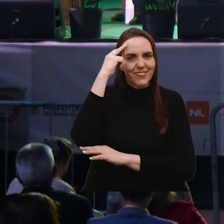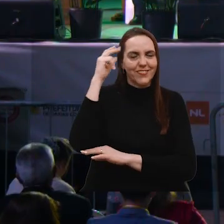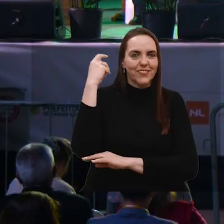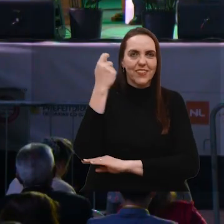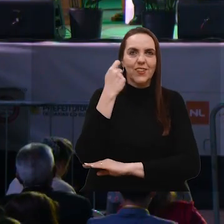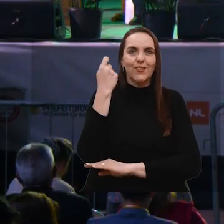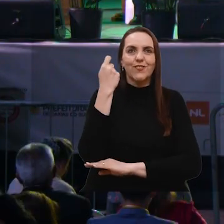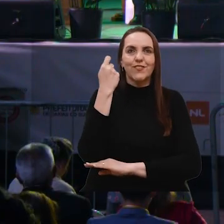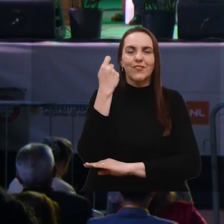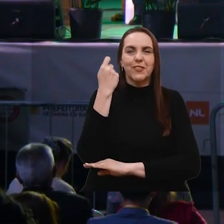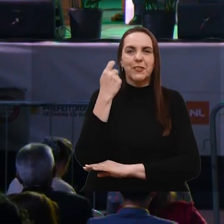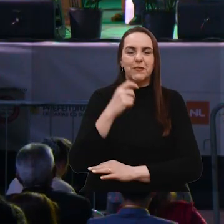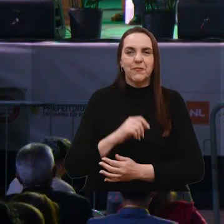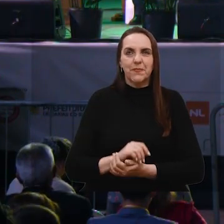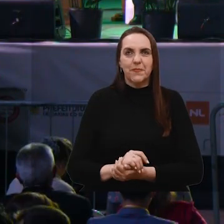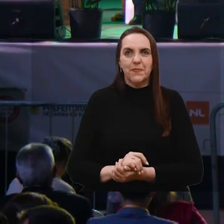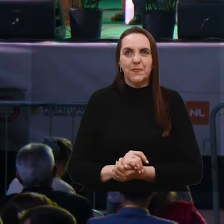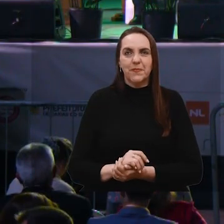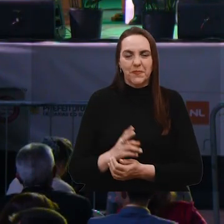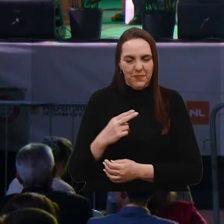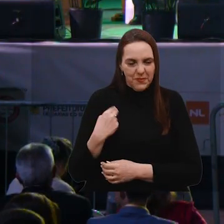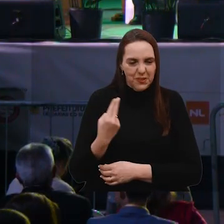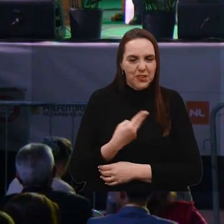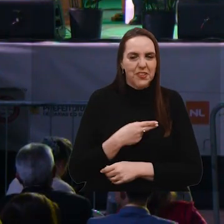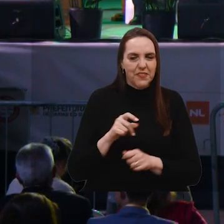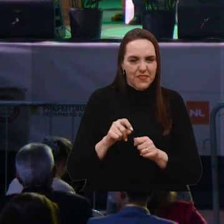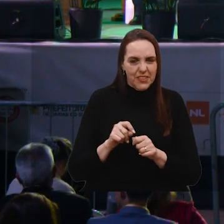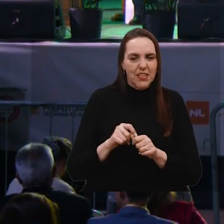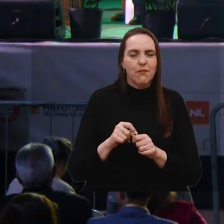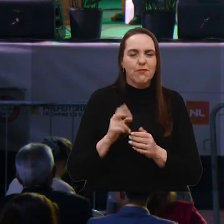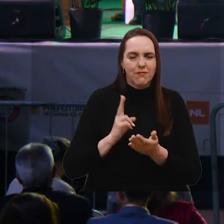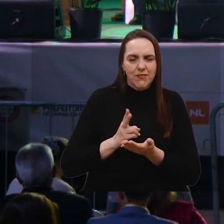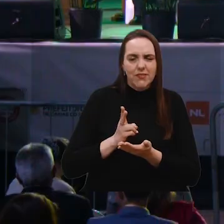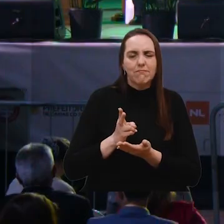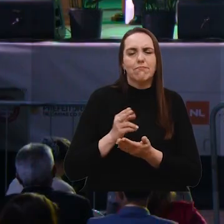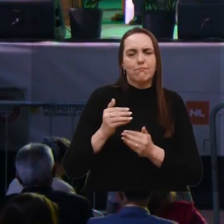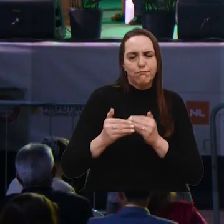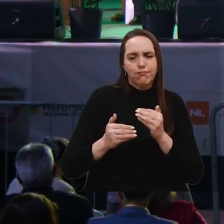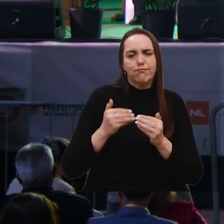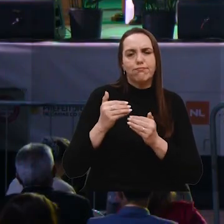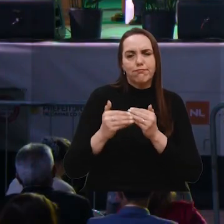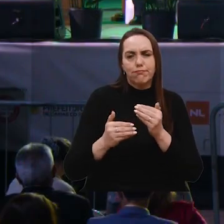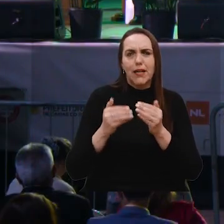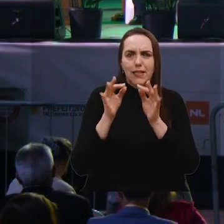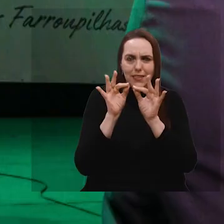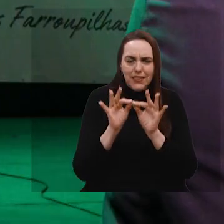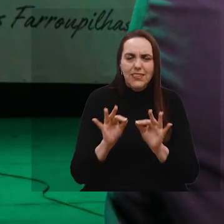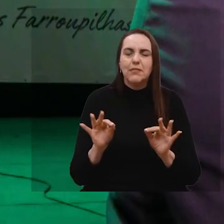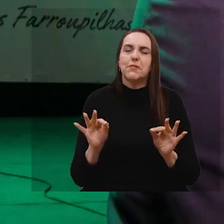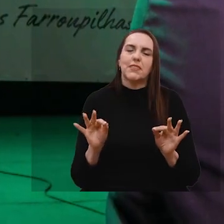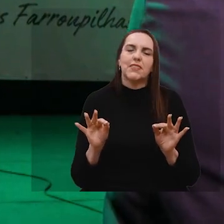sempre valorizando a nossa cultura gaúcha, a gente fazendo a nossa caminhada